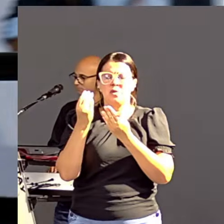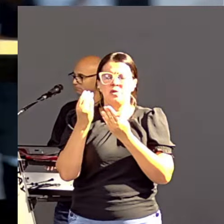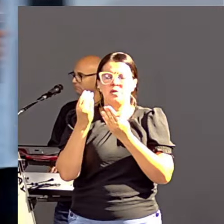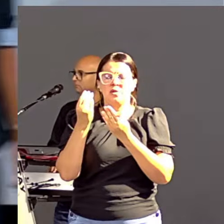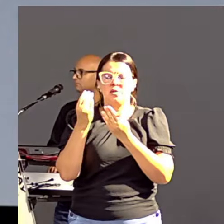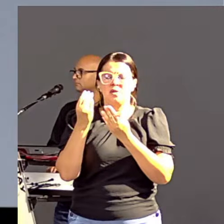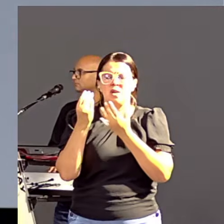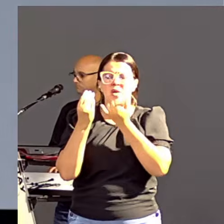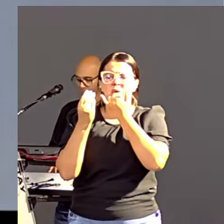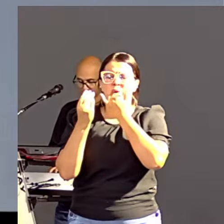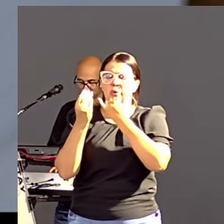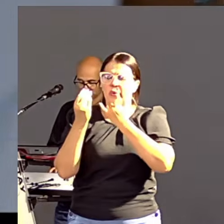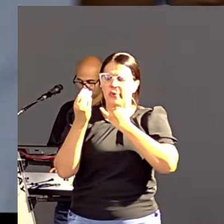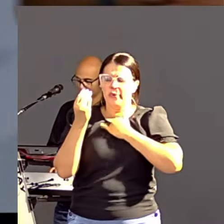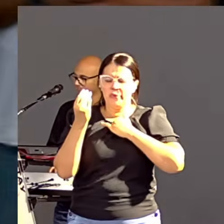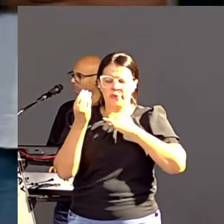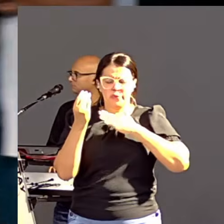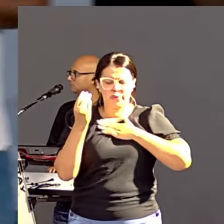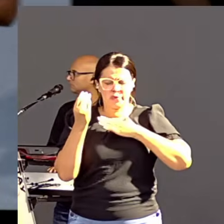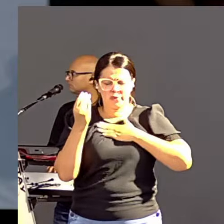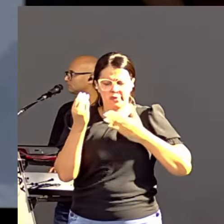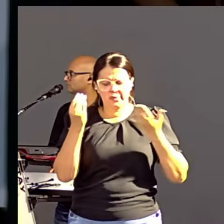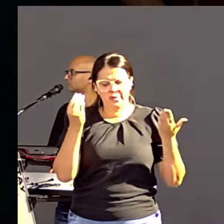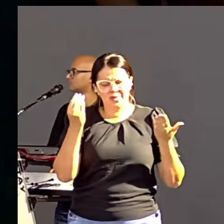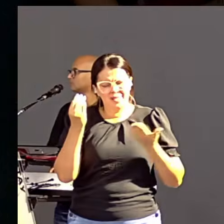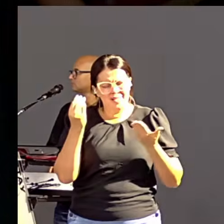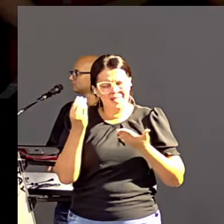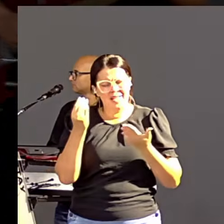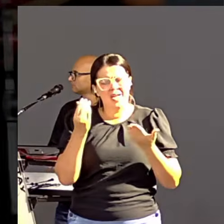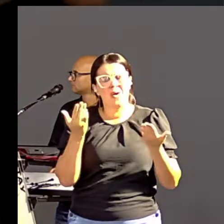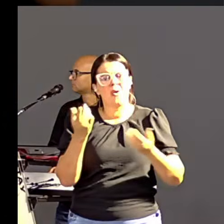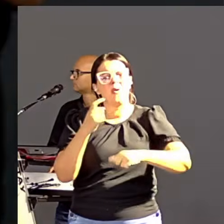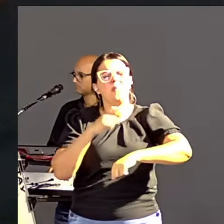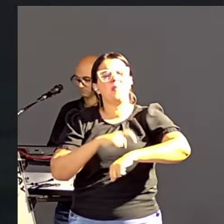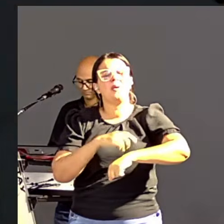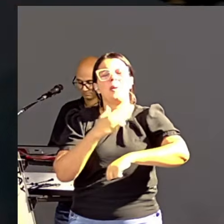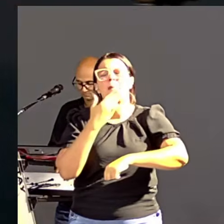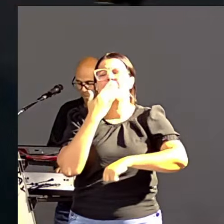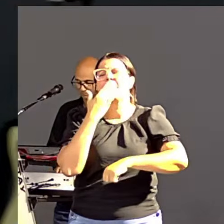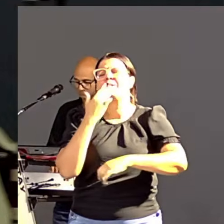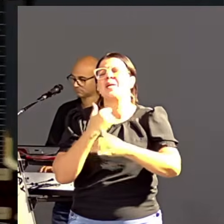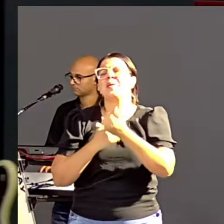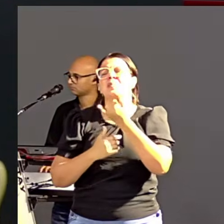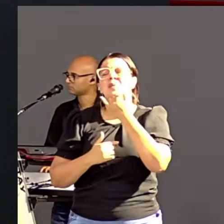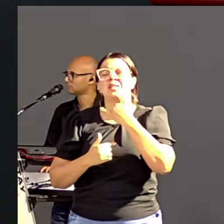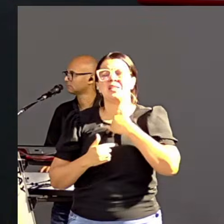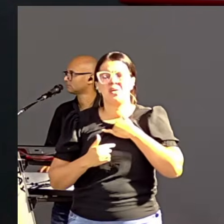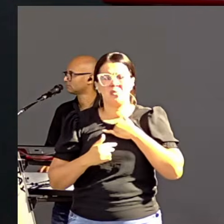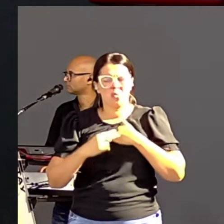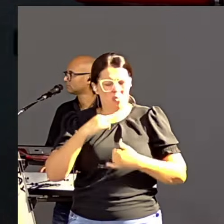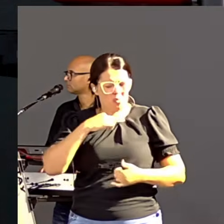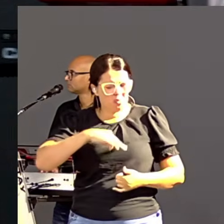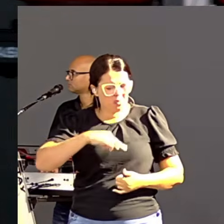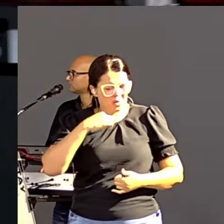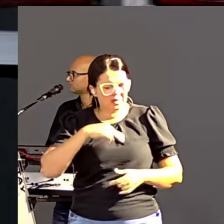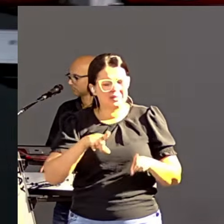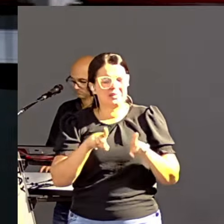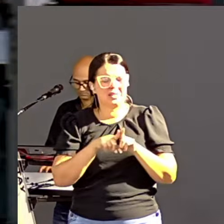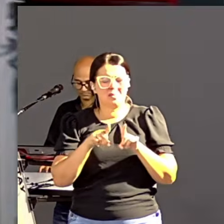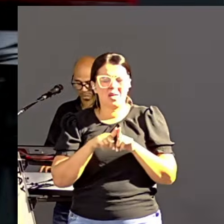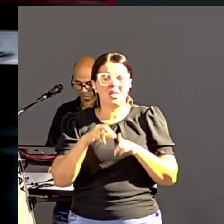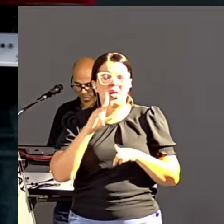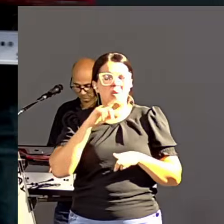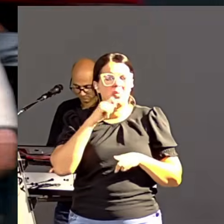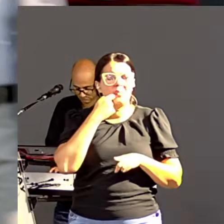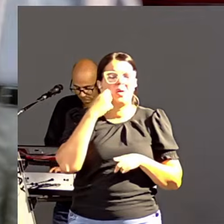Peça perdão pelos seus pecados. Esse é o momento de pedir perdão. O examinar-se a si mesmo e assim comer do pão e beber do